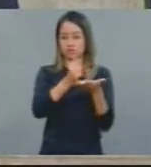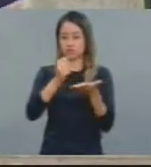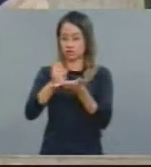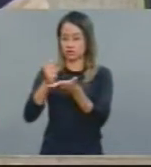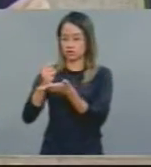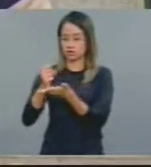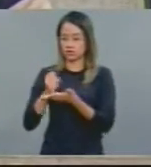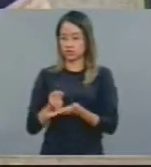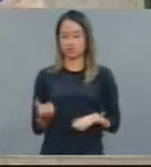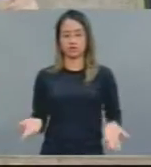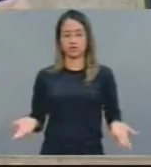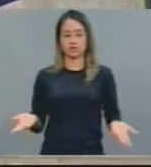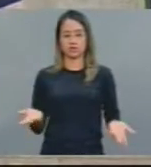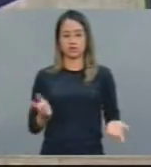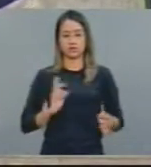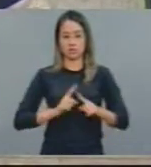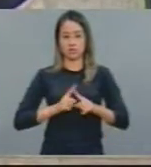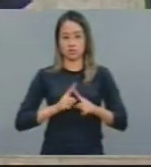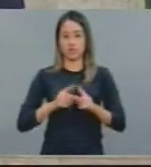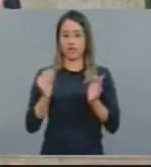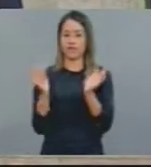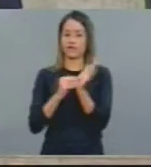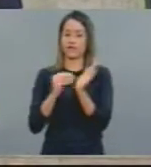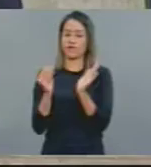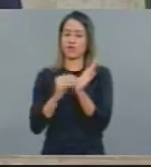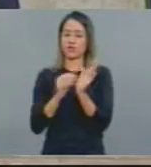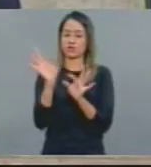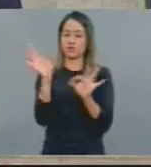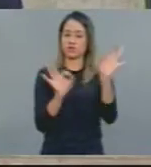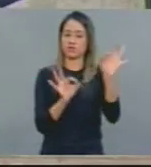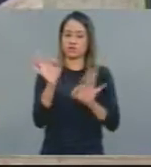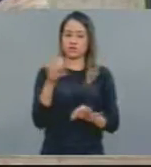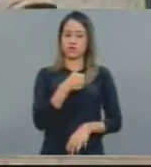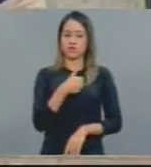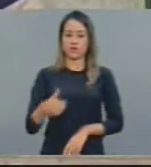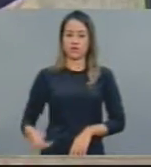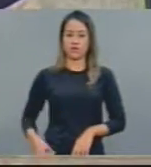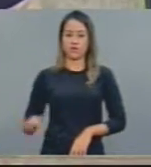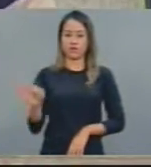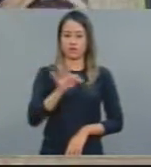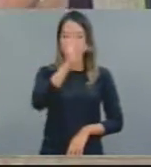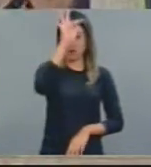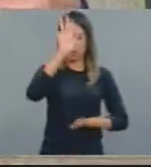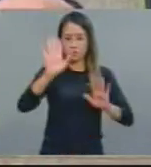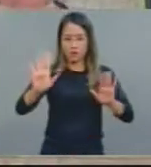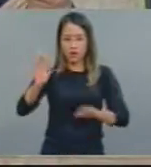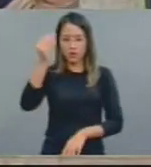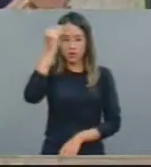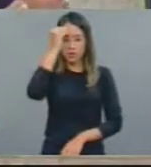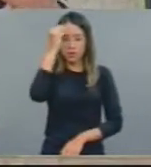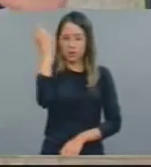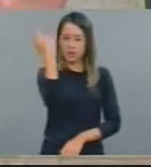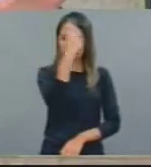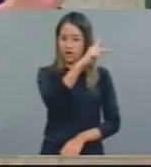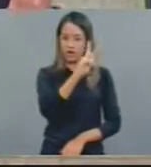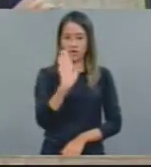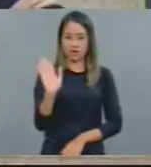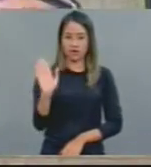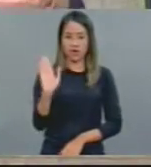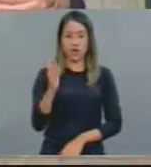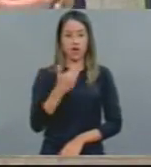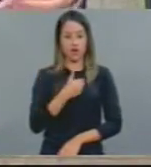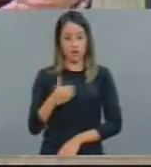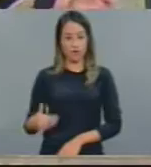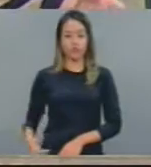Renato Roseno, por conta de má gestão do que é de todo mundo, nós vamos penitenciar, nós não vamos fazer